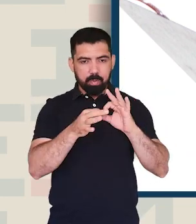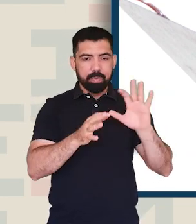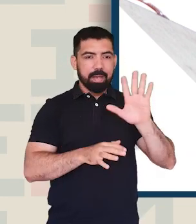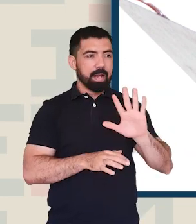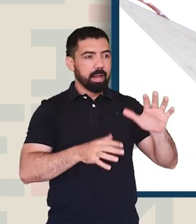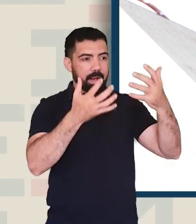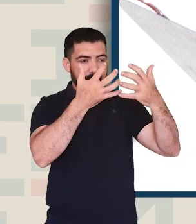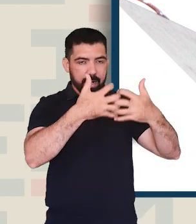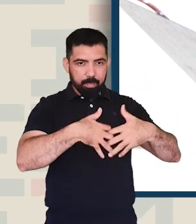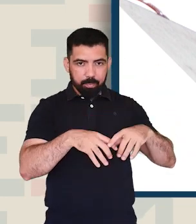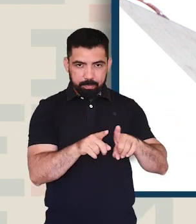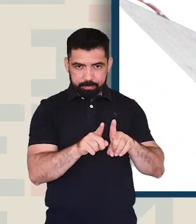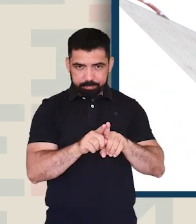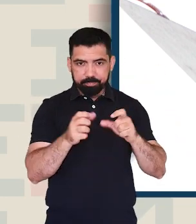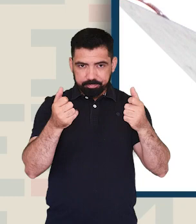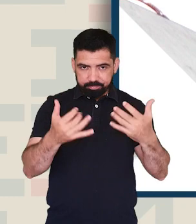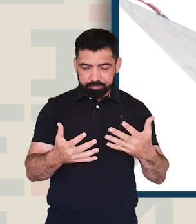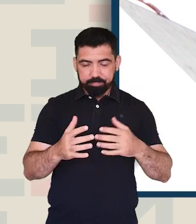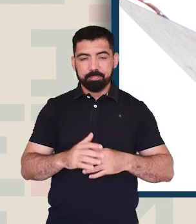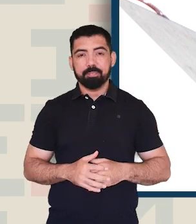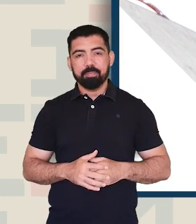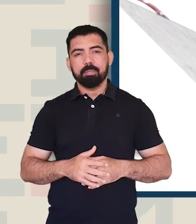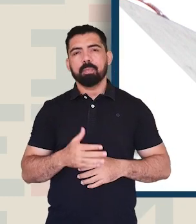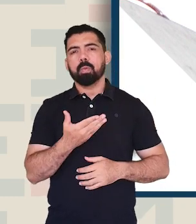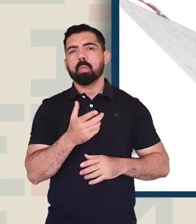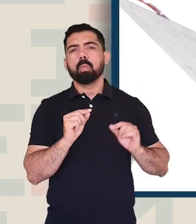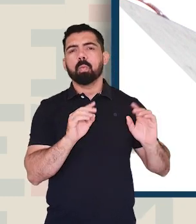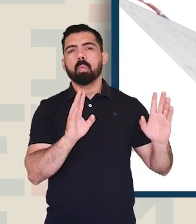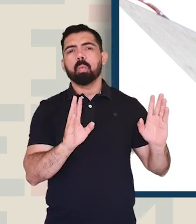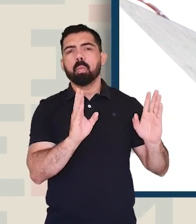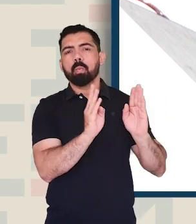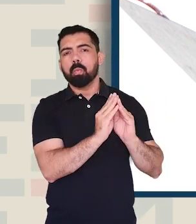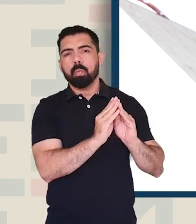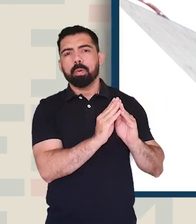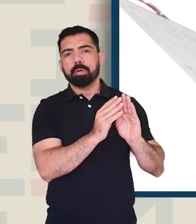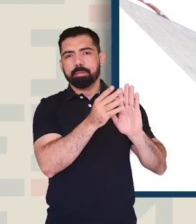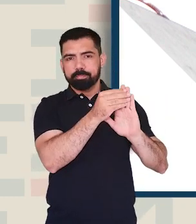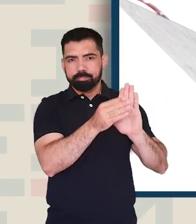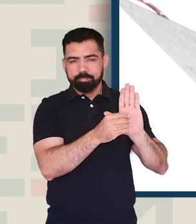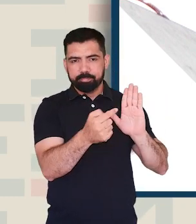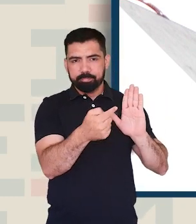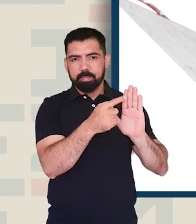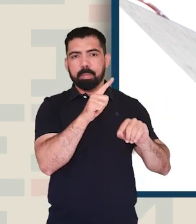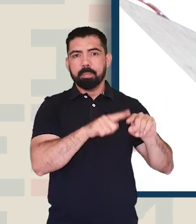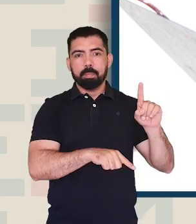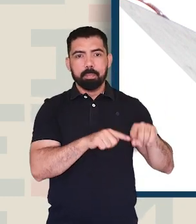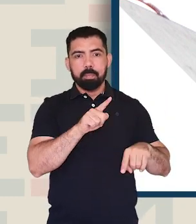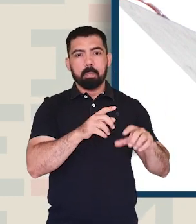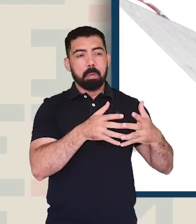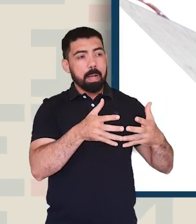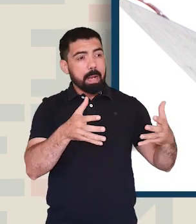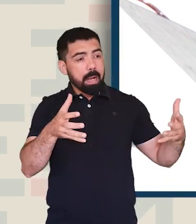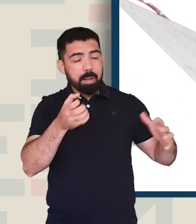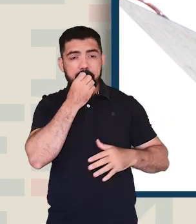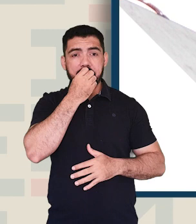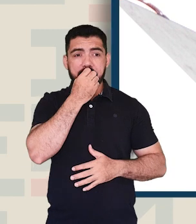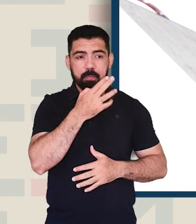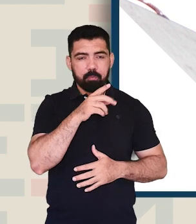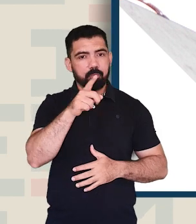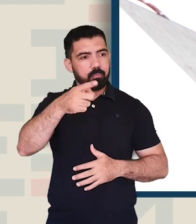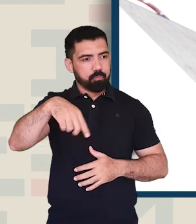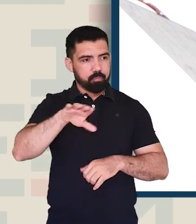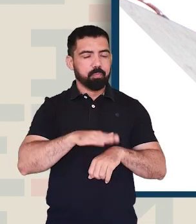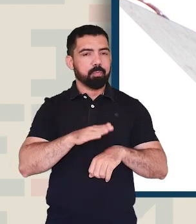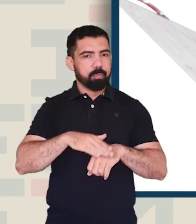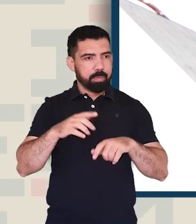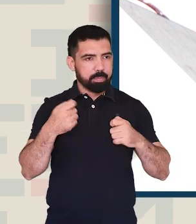harmônico, né? A gente... isso aí é um material muito amplo, né? Como eu falei, vocês